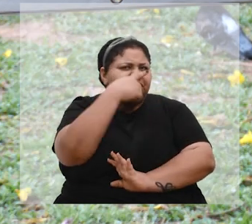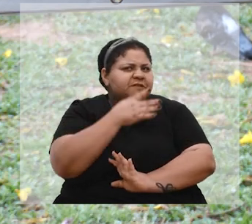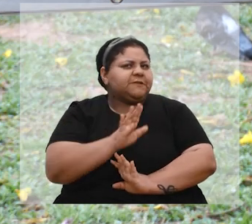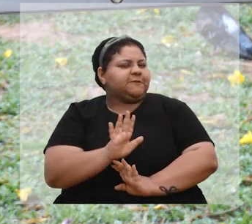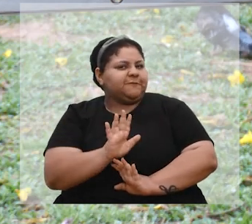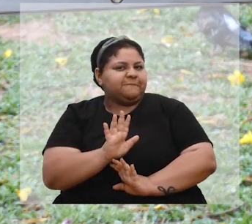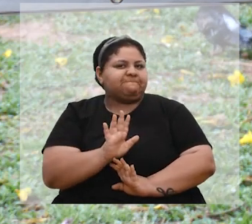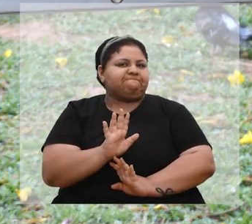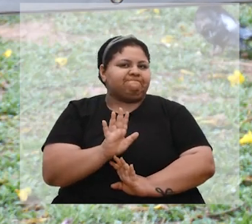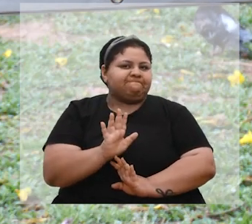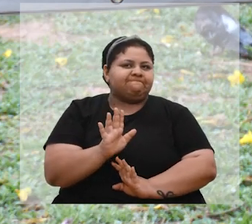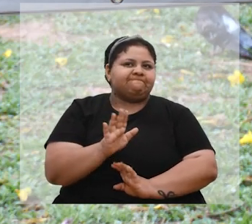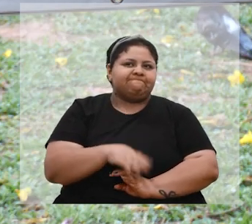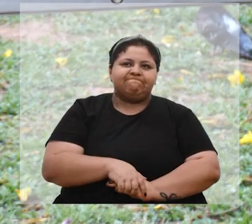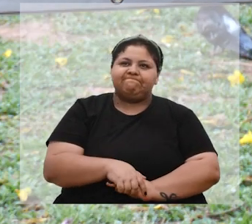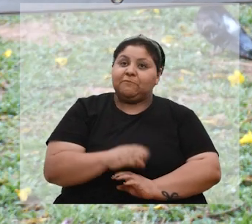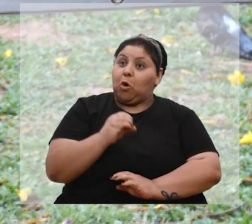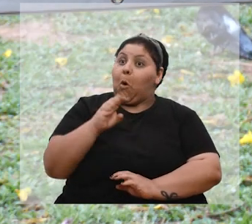Pergunta difícil.